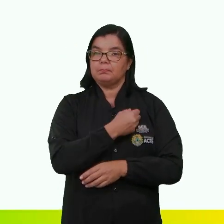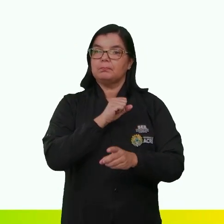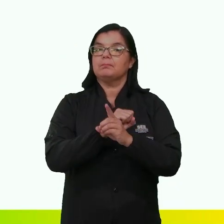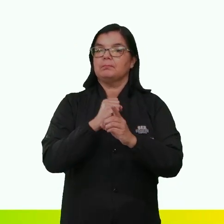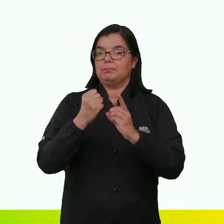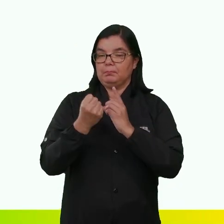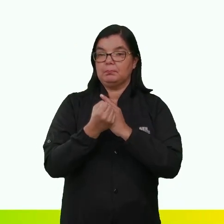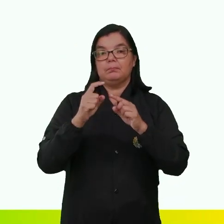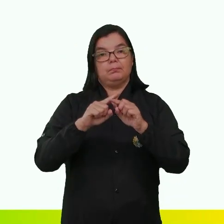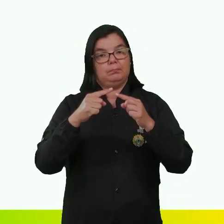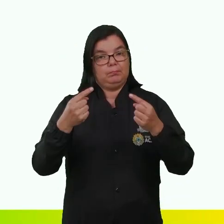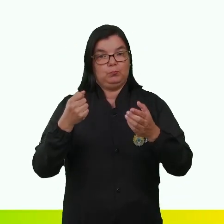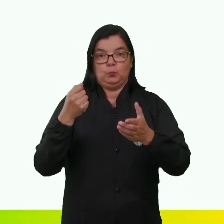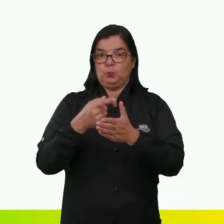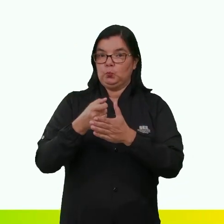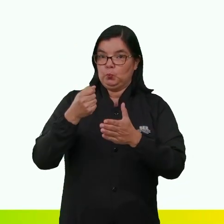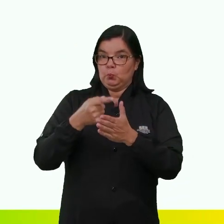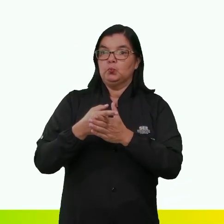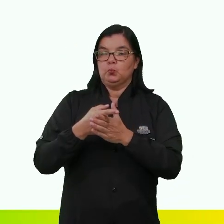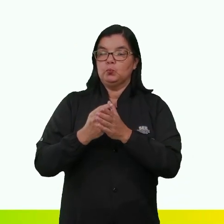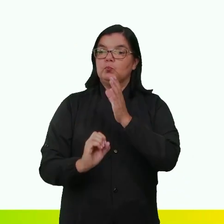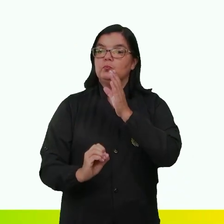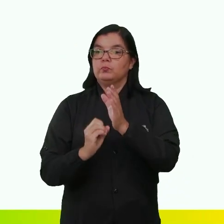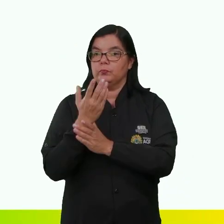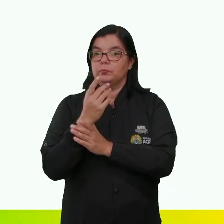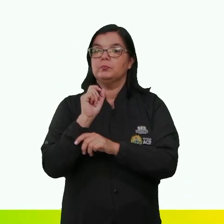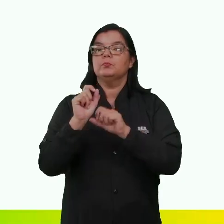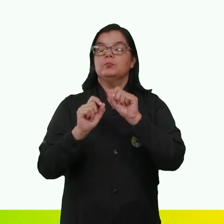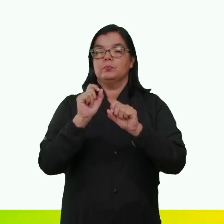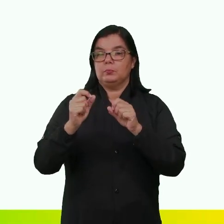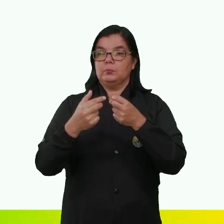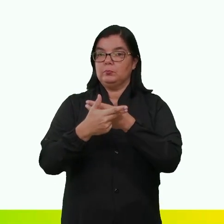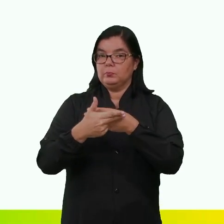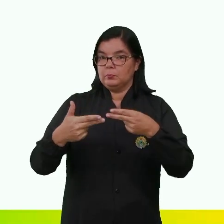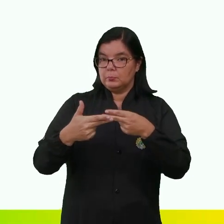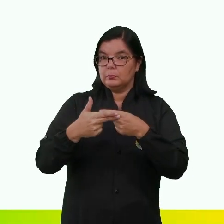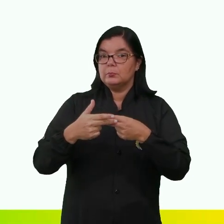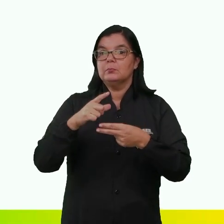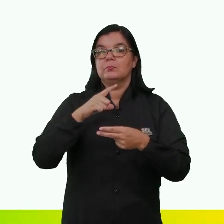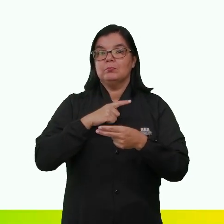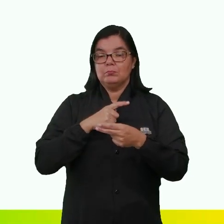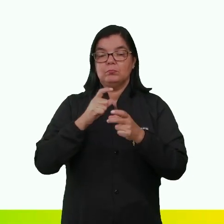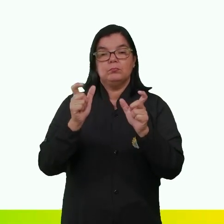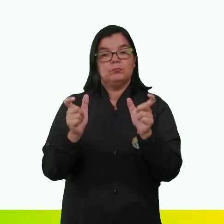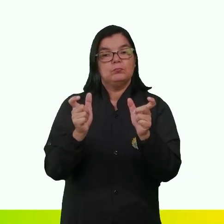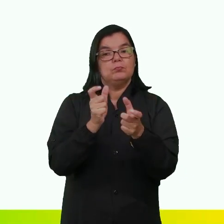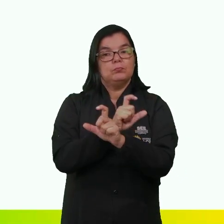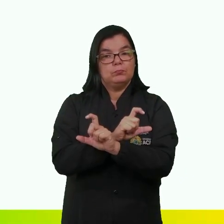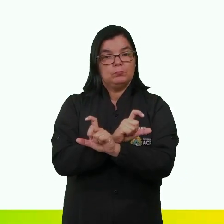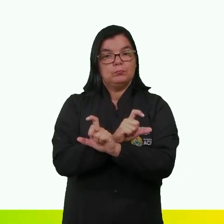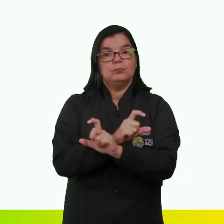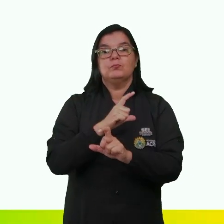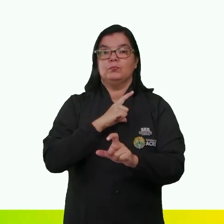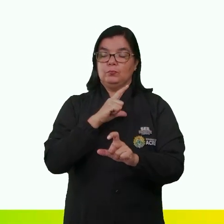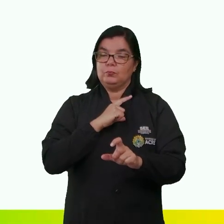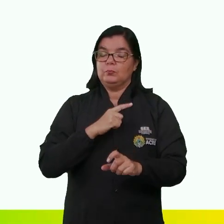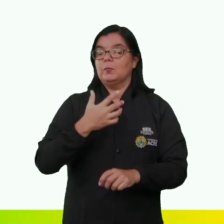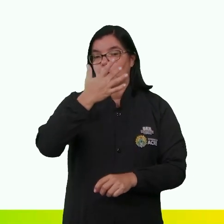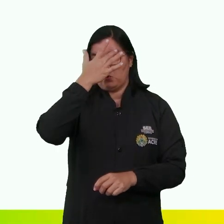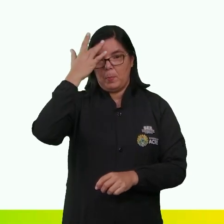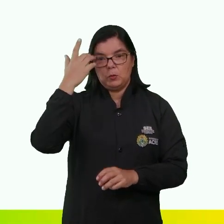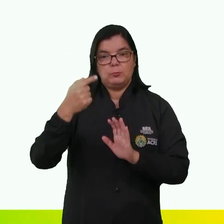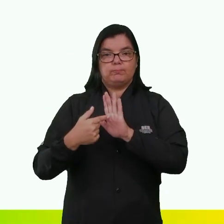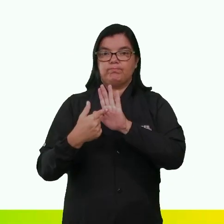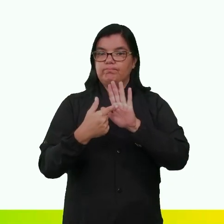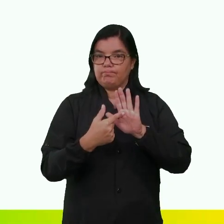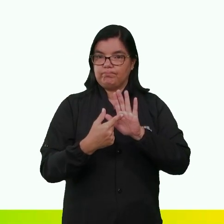social, mas o consumismo surge quando a aquisição de bens se torna sinônimo de